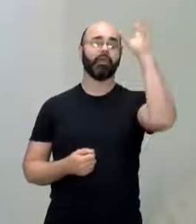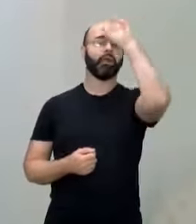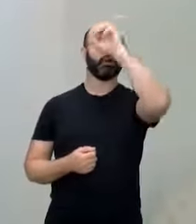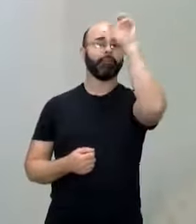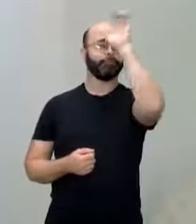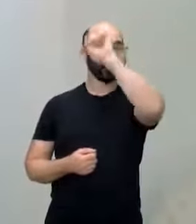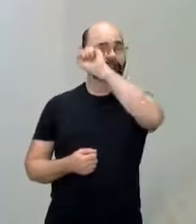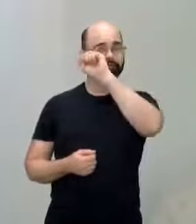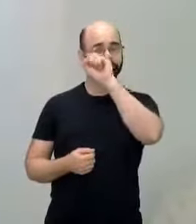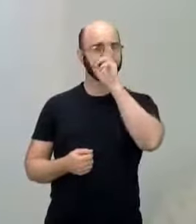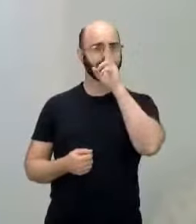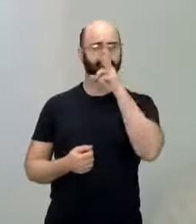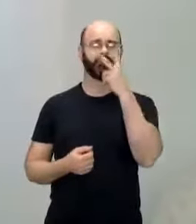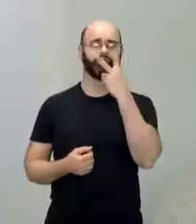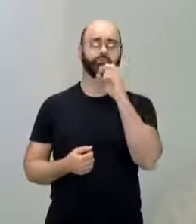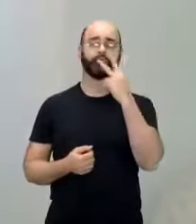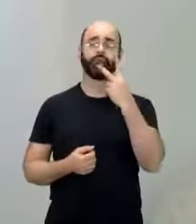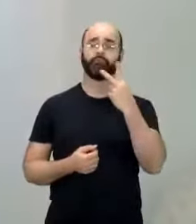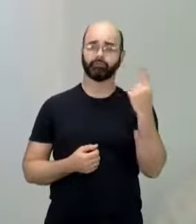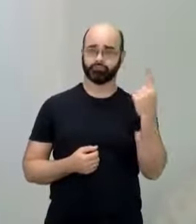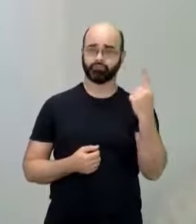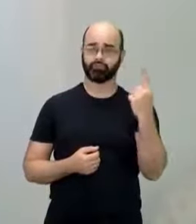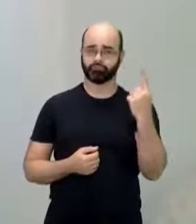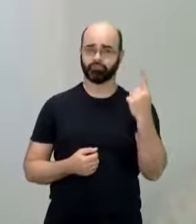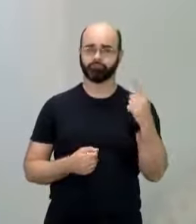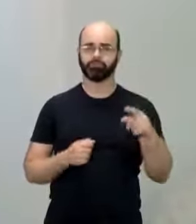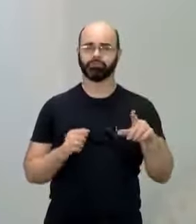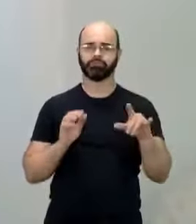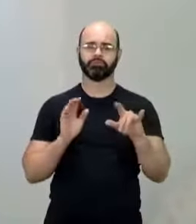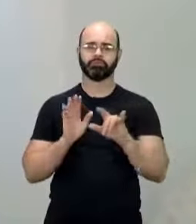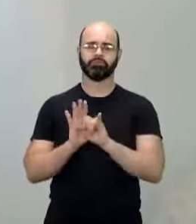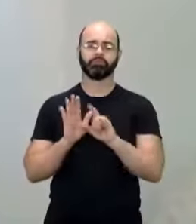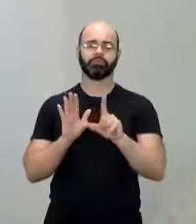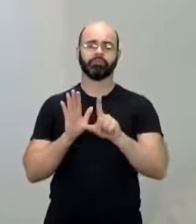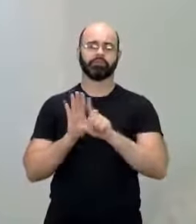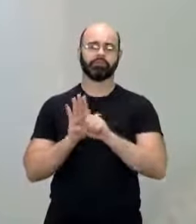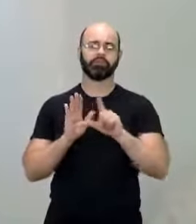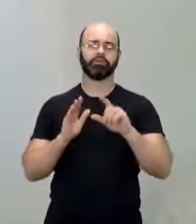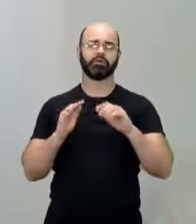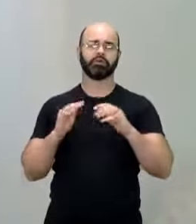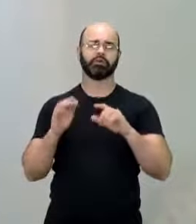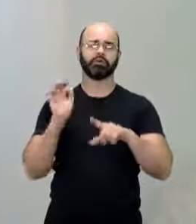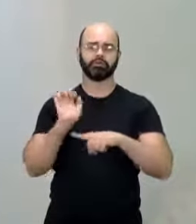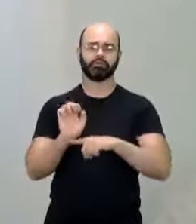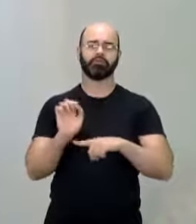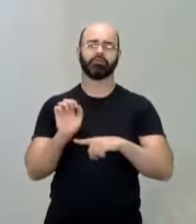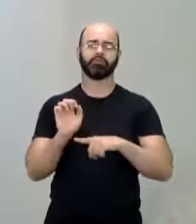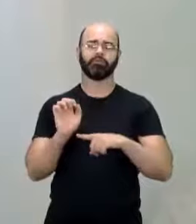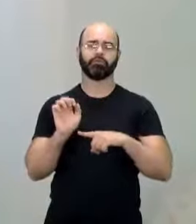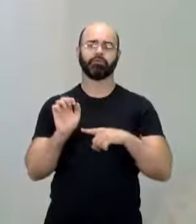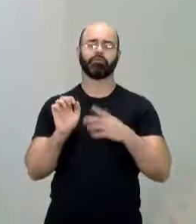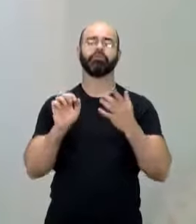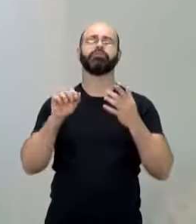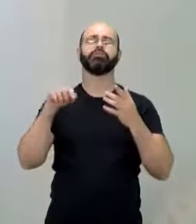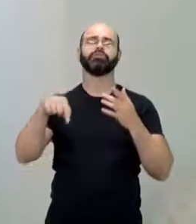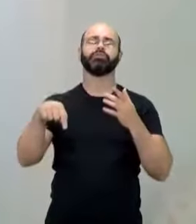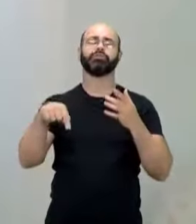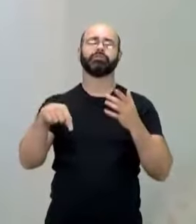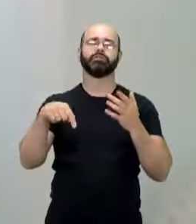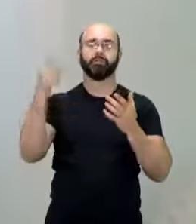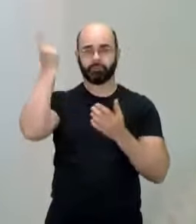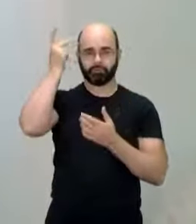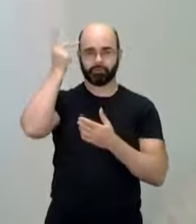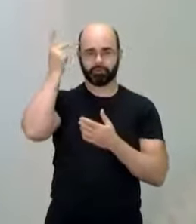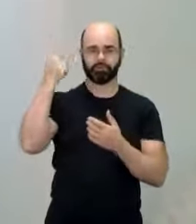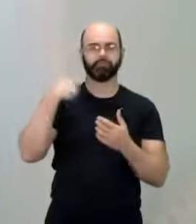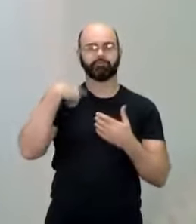de 2021 foi a Rede Estadual de São Paulo. O maior, foi trabalhar com vocês. Foi trabalhar